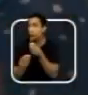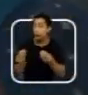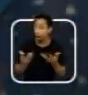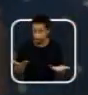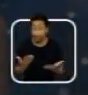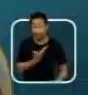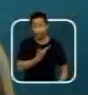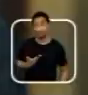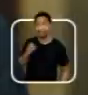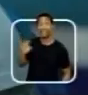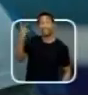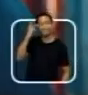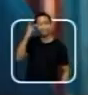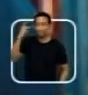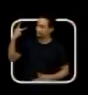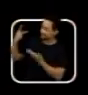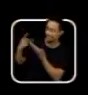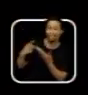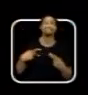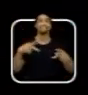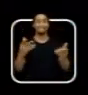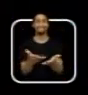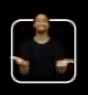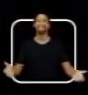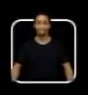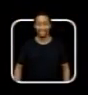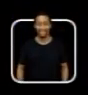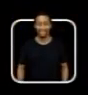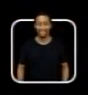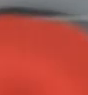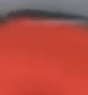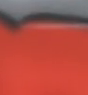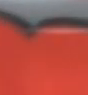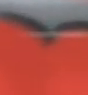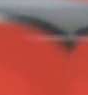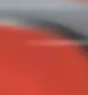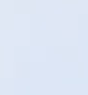bem.sp.gov.br e saiba mais. Governo do Estado. São Paulo são todos.